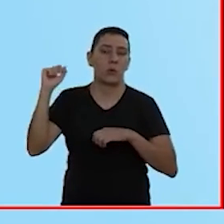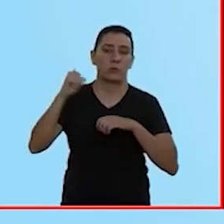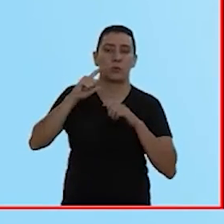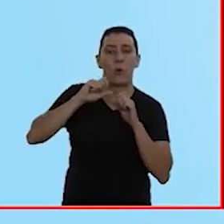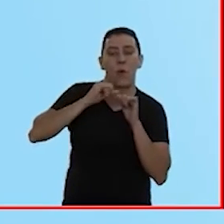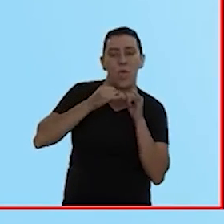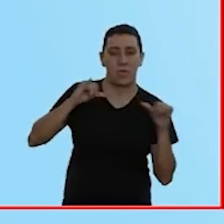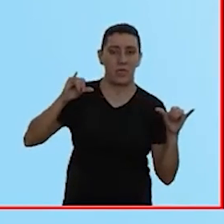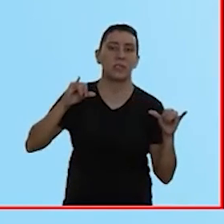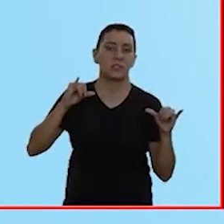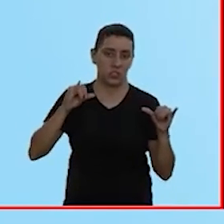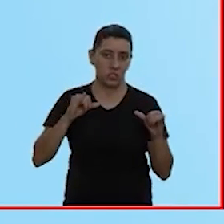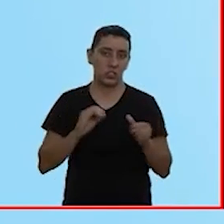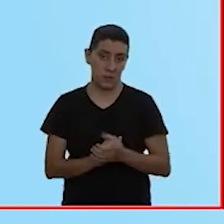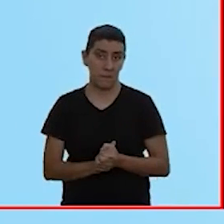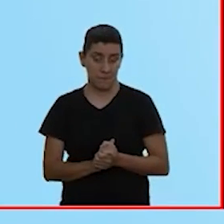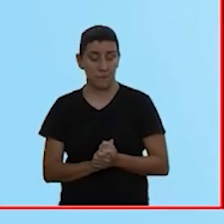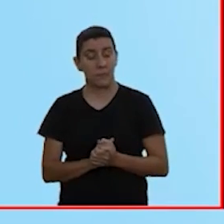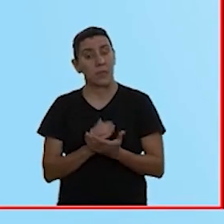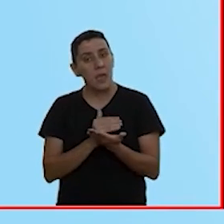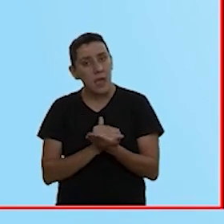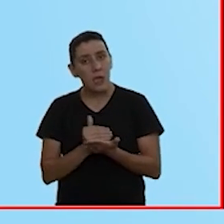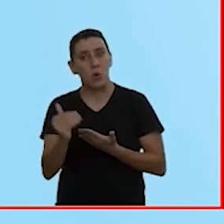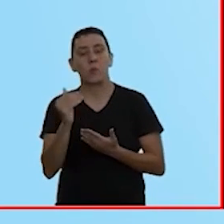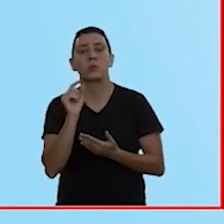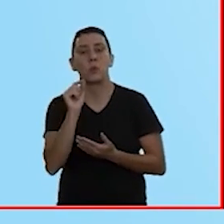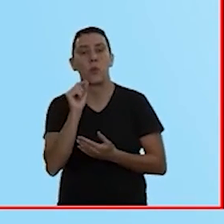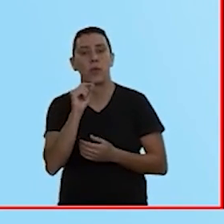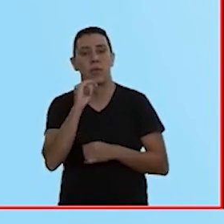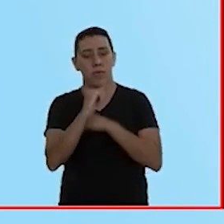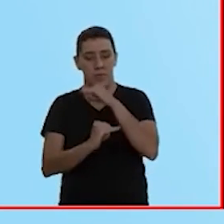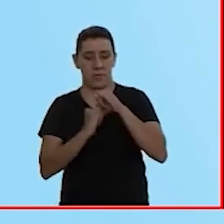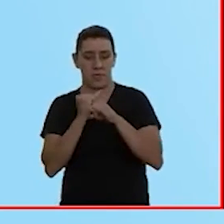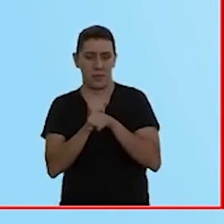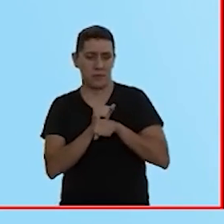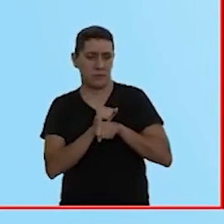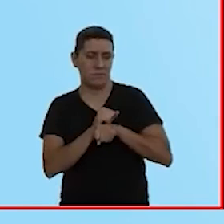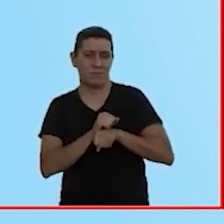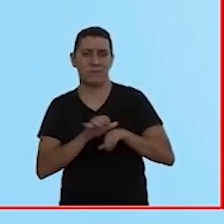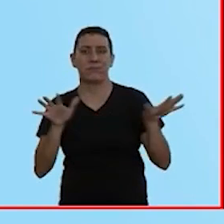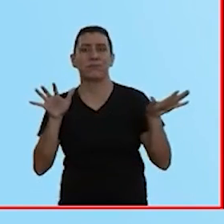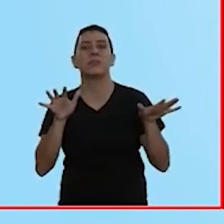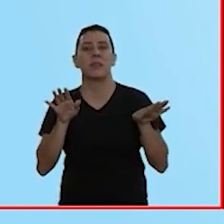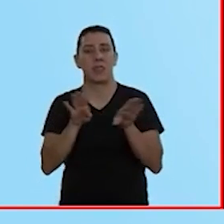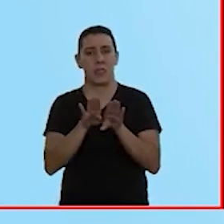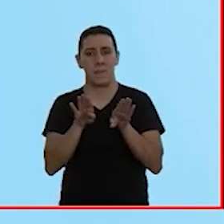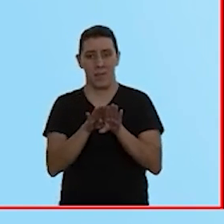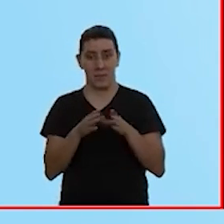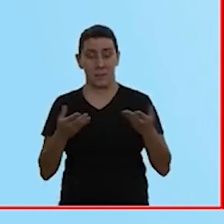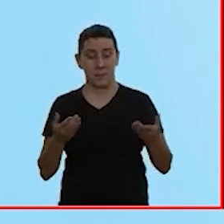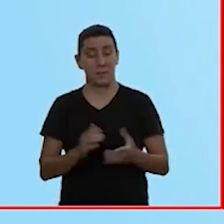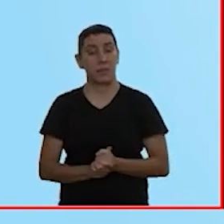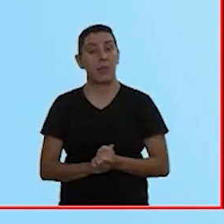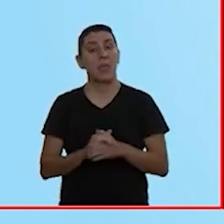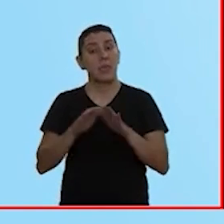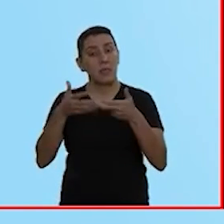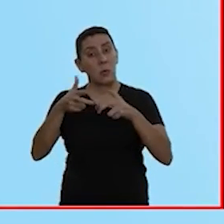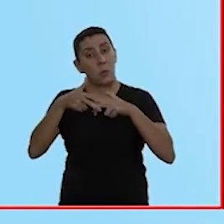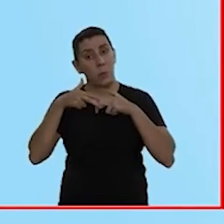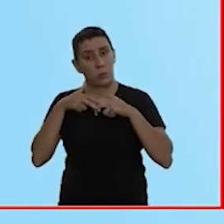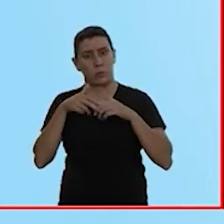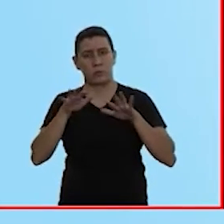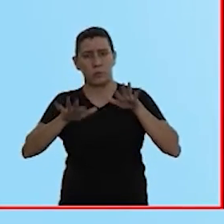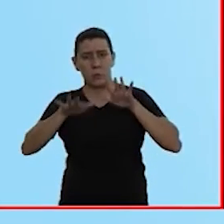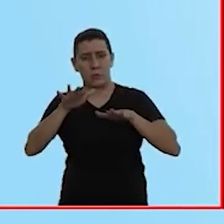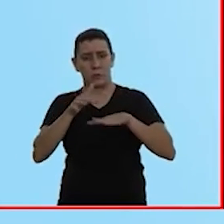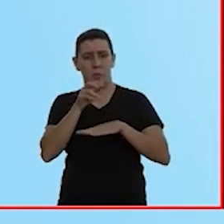digitalização dos sistemas fotovoltaicos Começou a correr Então nesse período aí nos últimos cinco dez anos ocorreram